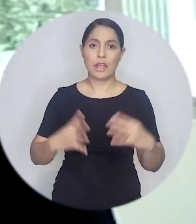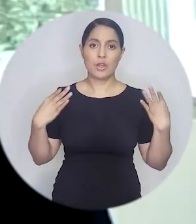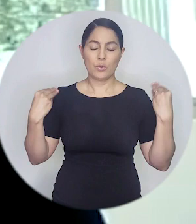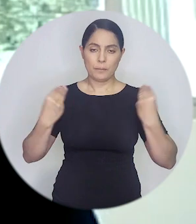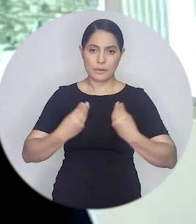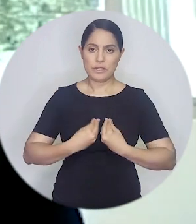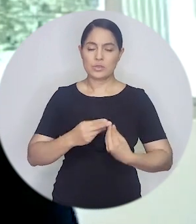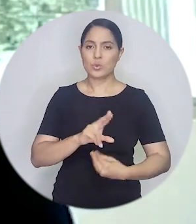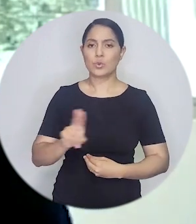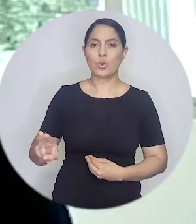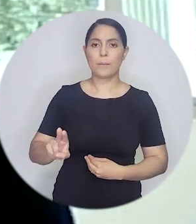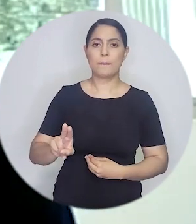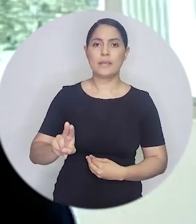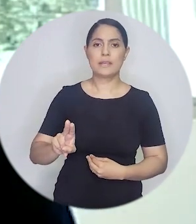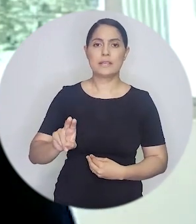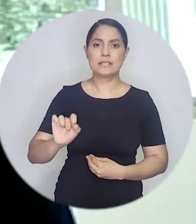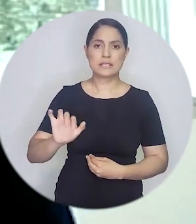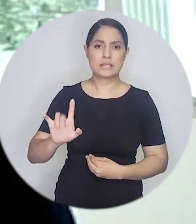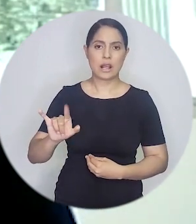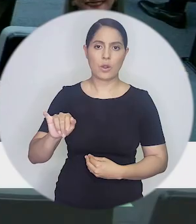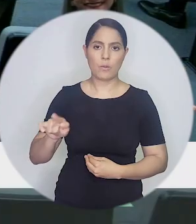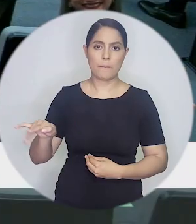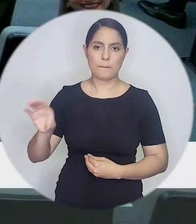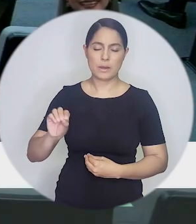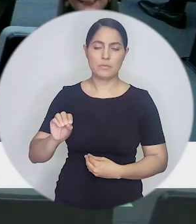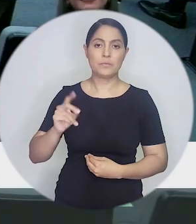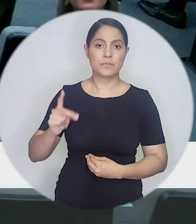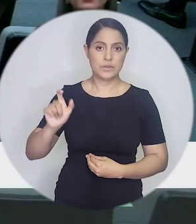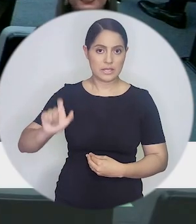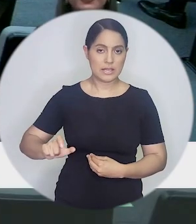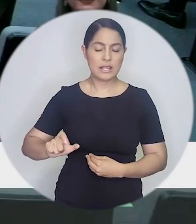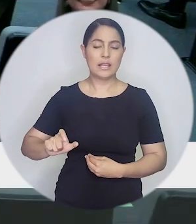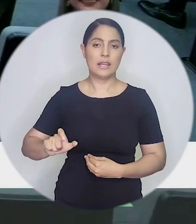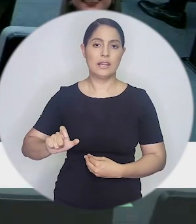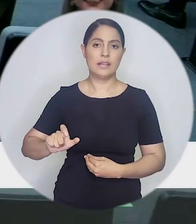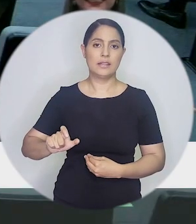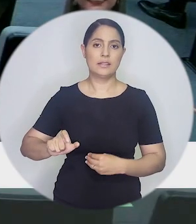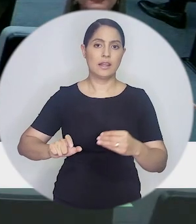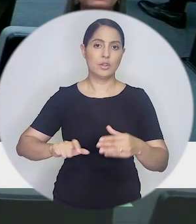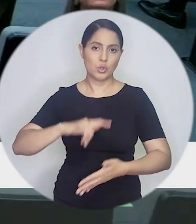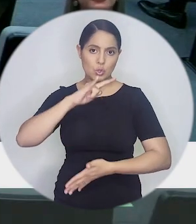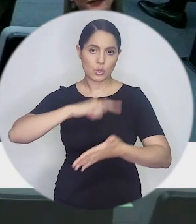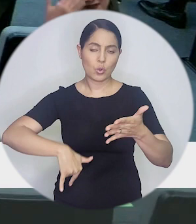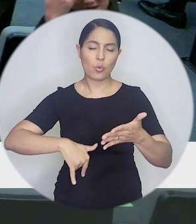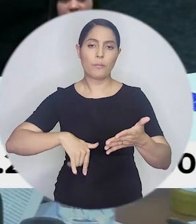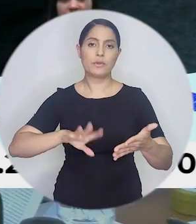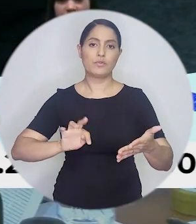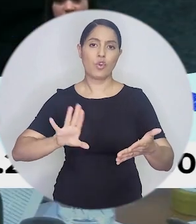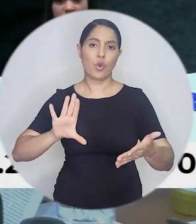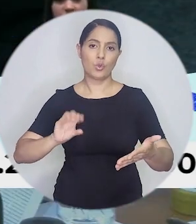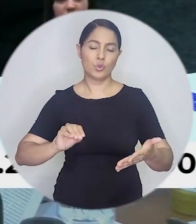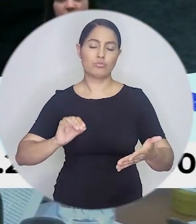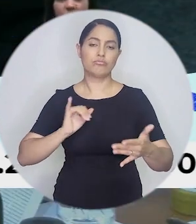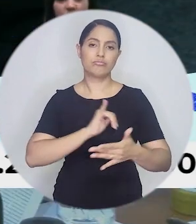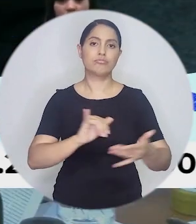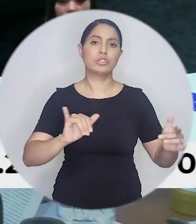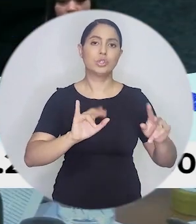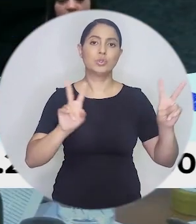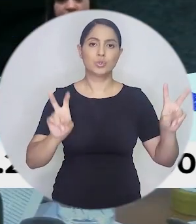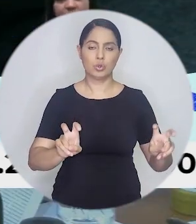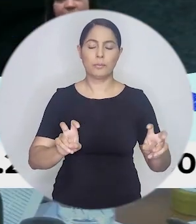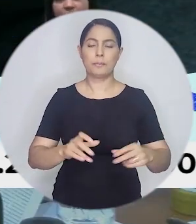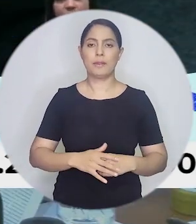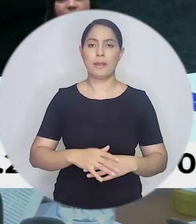destacar que o ministro corregedor, o ministro Luiz Felipe Salomão, ele